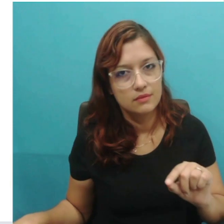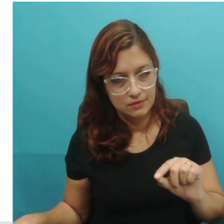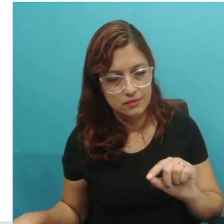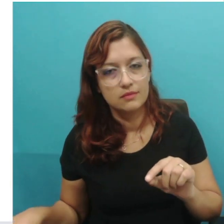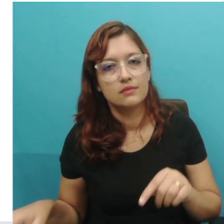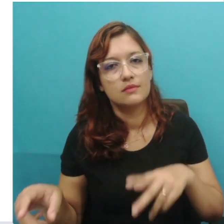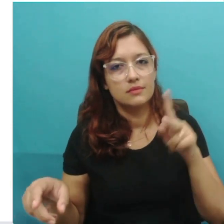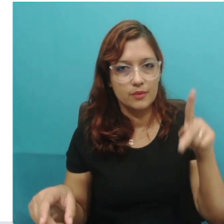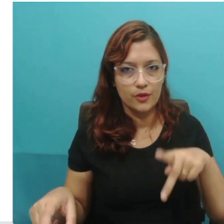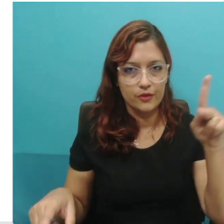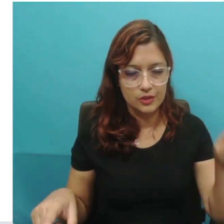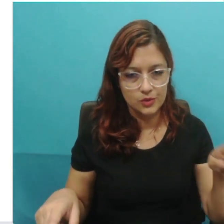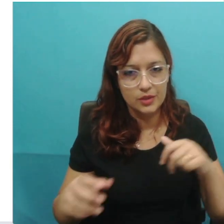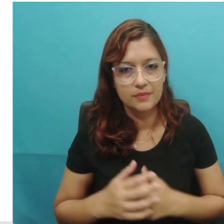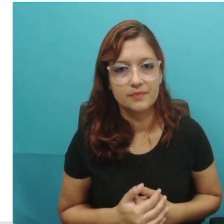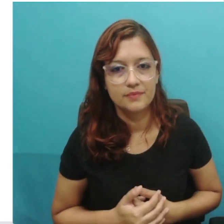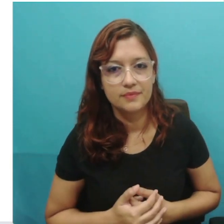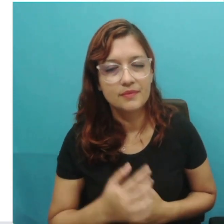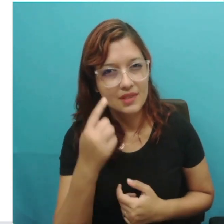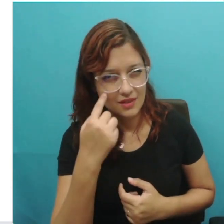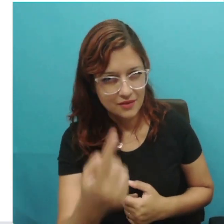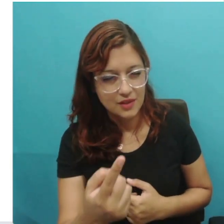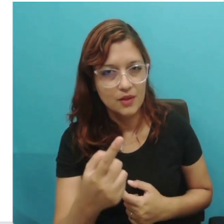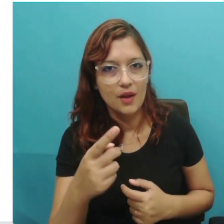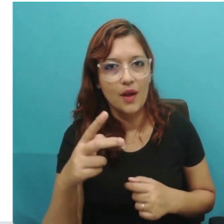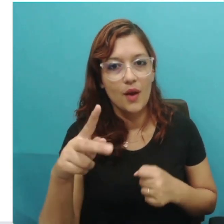A professora.